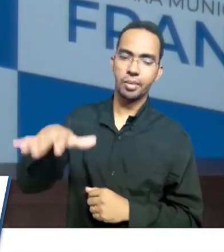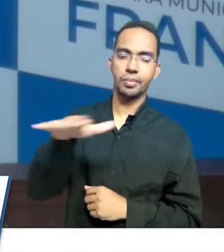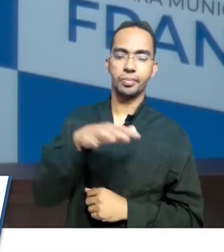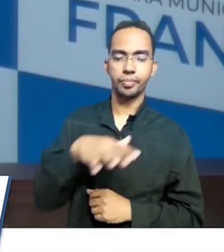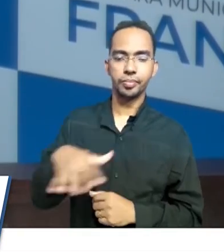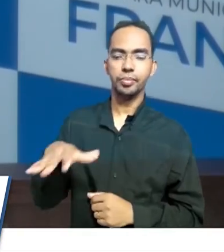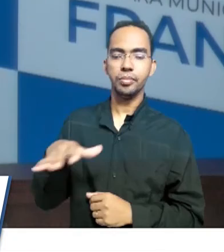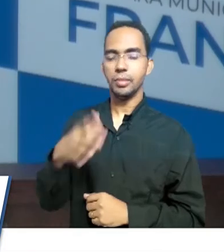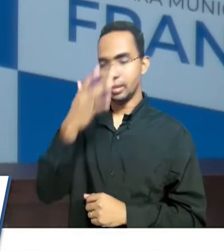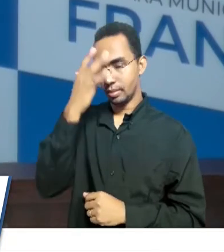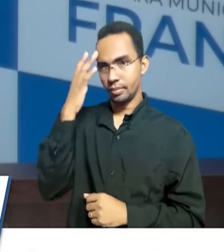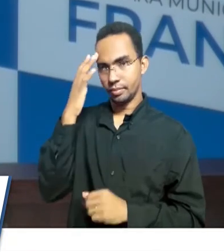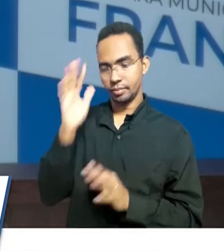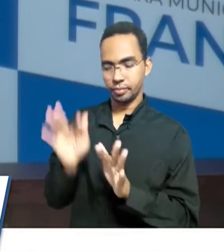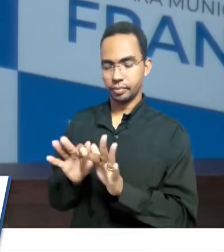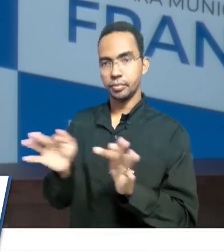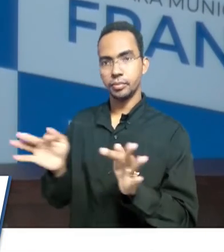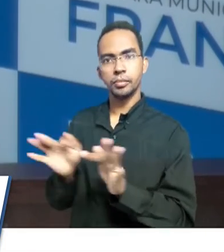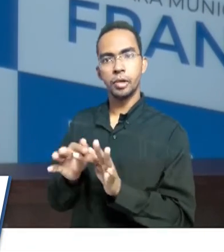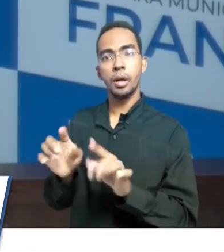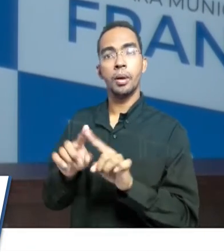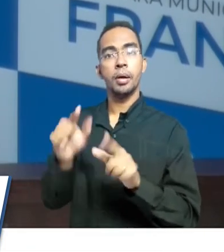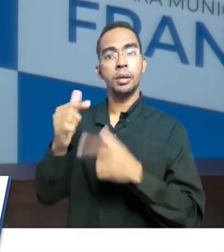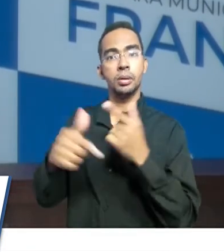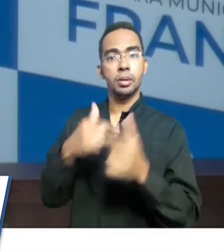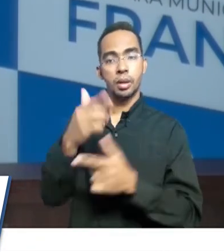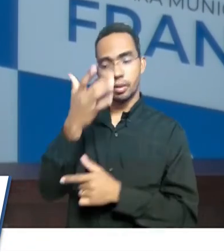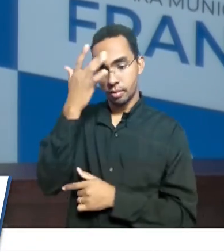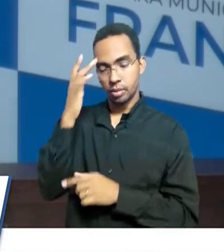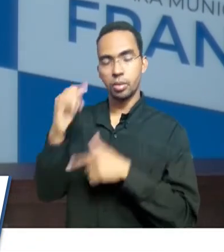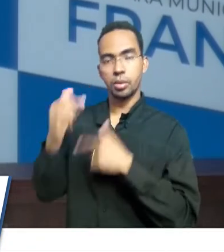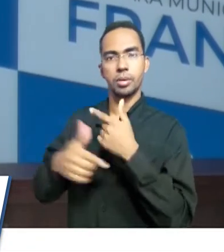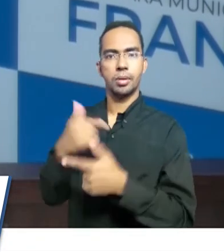mas trabalhadora. Todo mundo lá é trabalhador. Muito obrigado